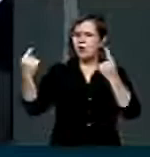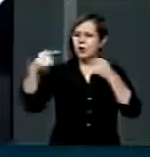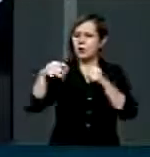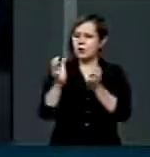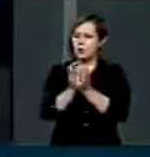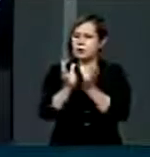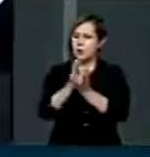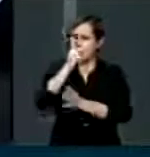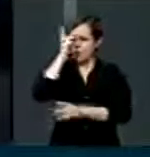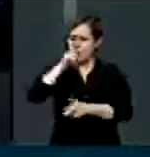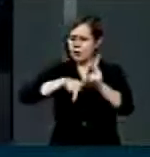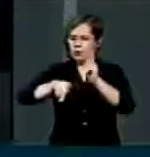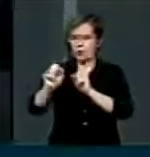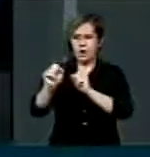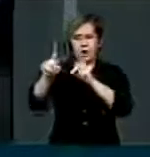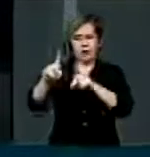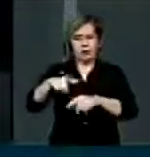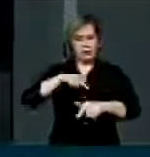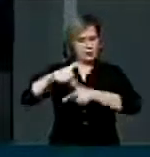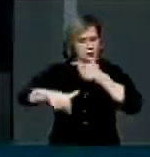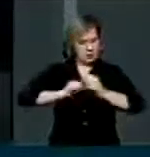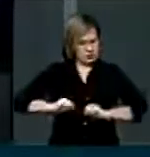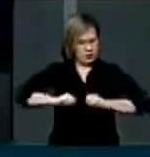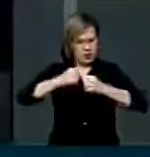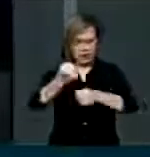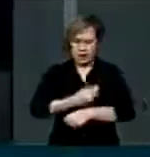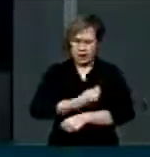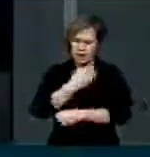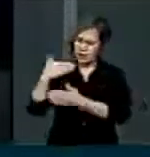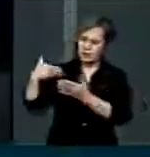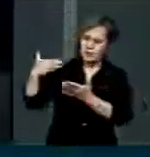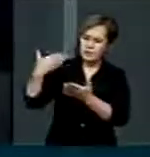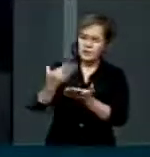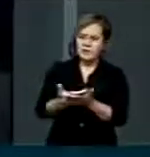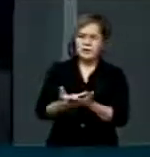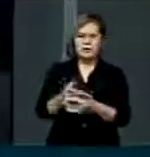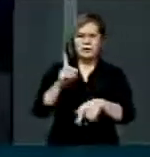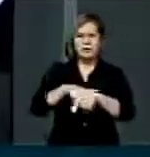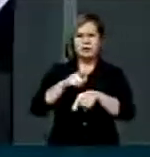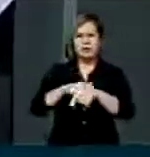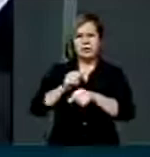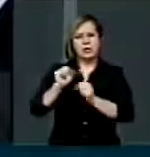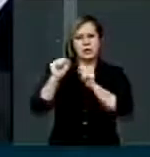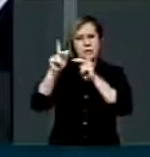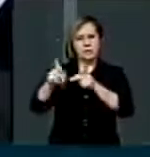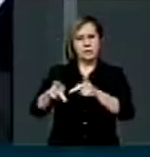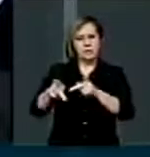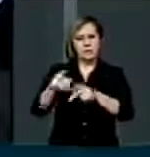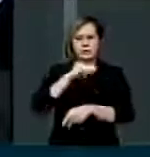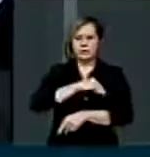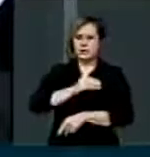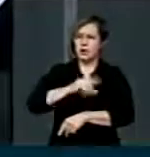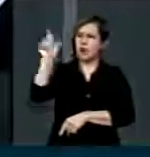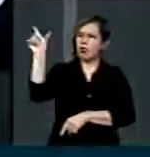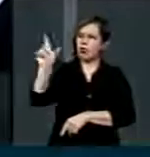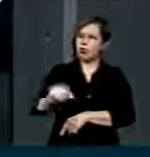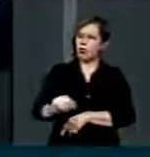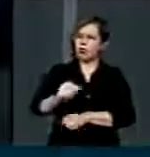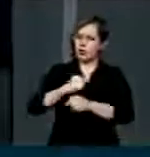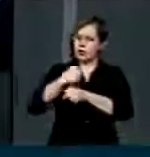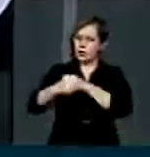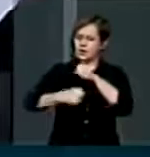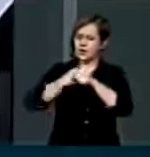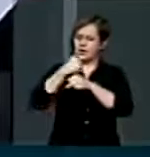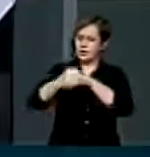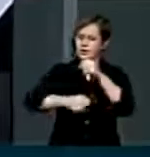se aposentam e trabalharam e deram a sua dedicação ao trabalho nesse país.